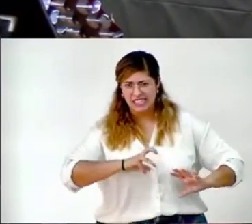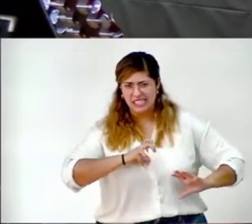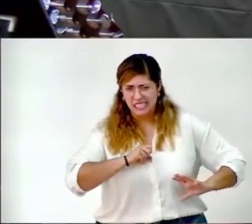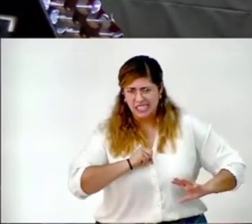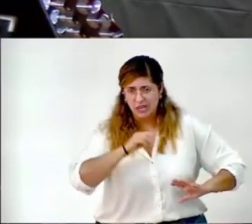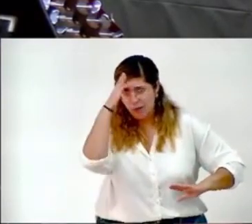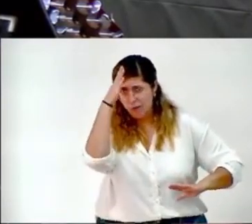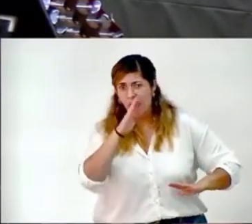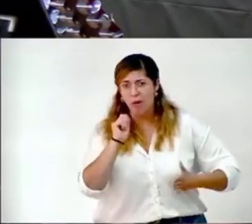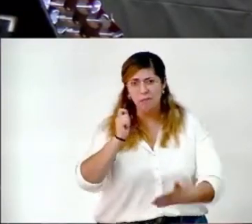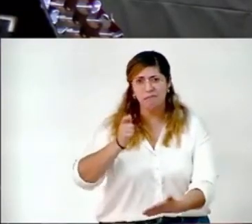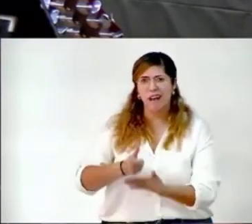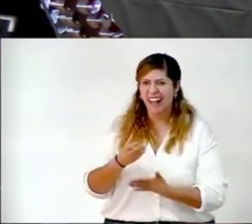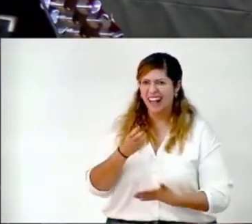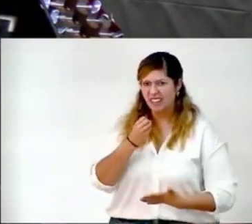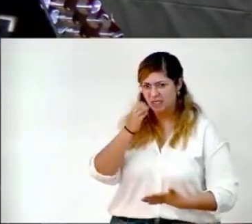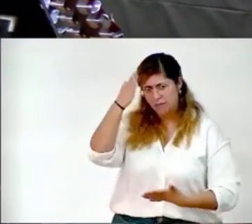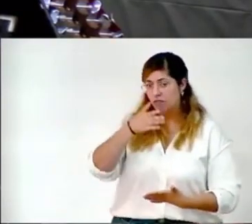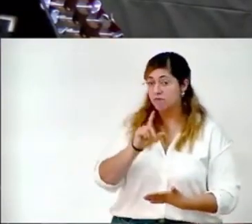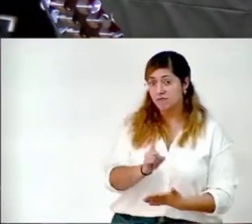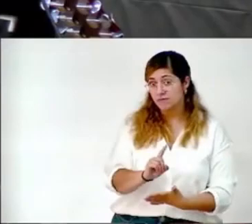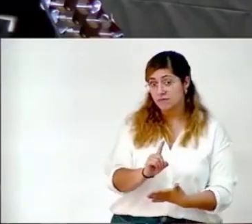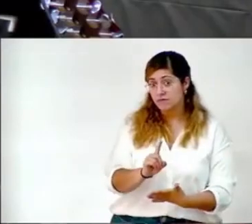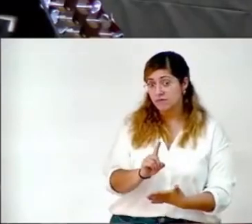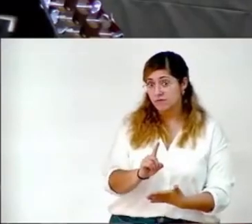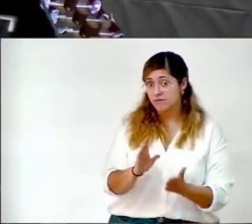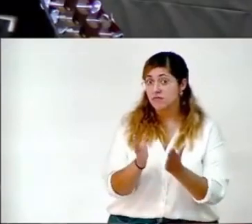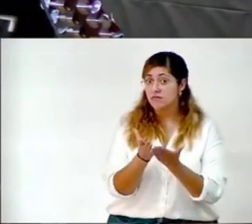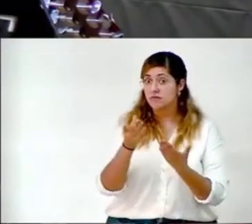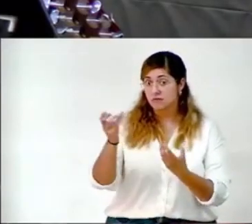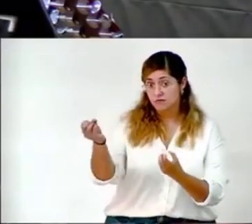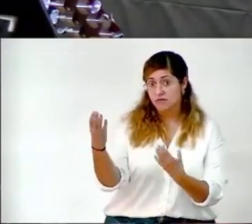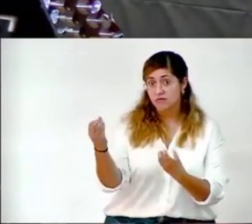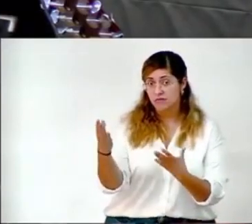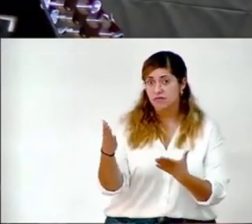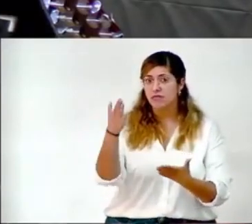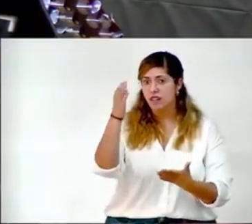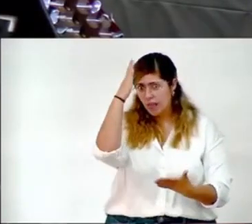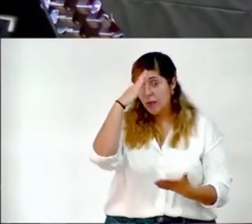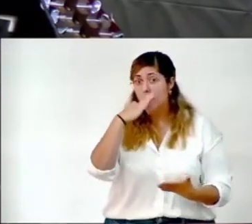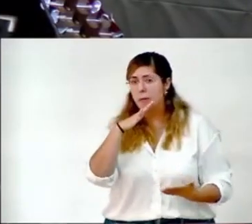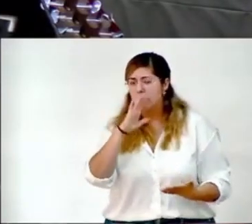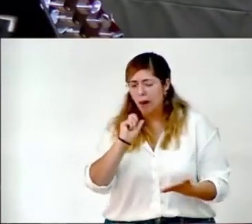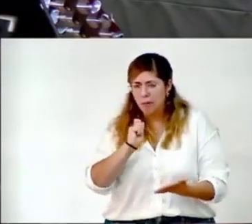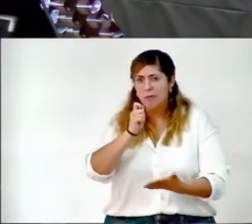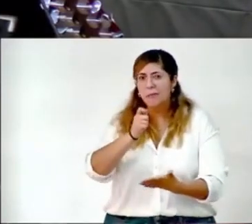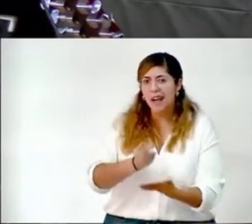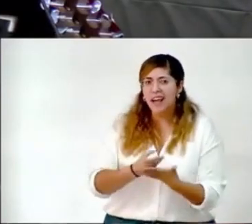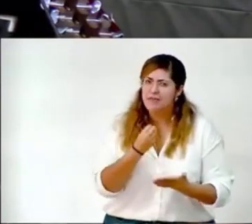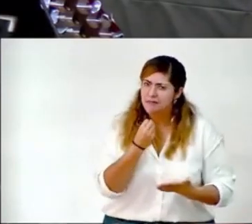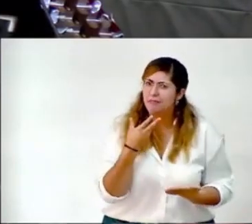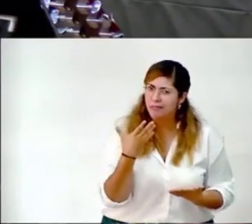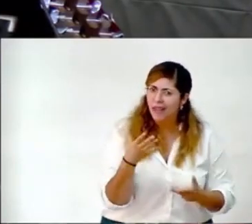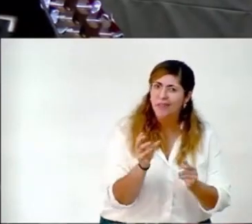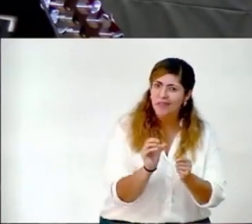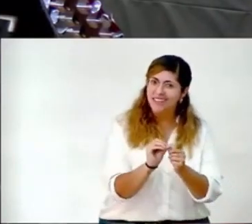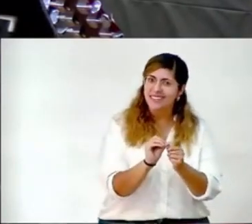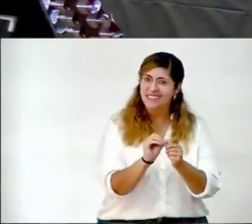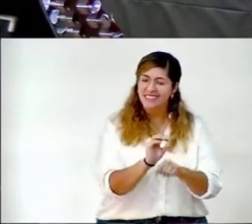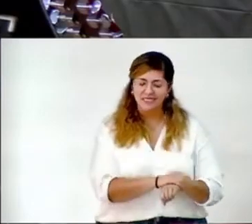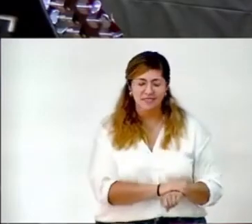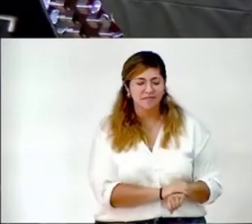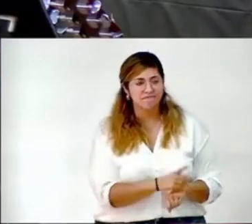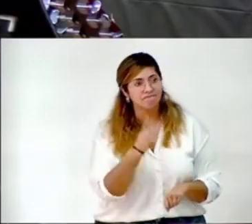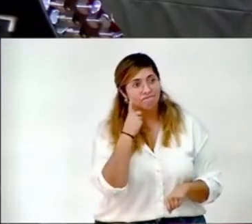bem. A pagar o mal com o bem. De um lado você está orando por aquele